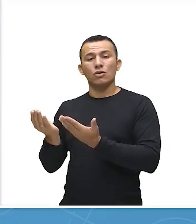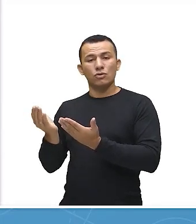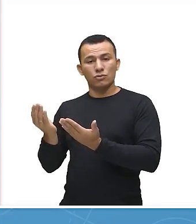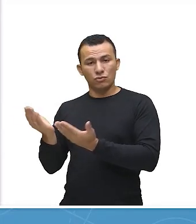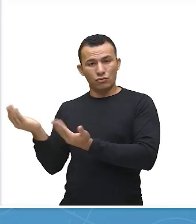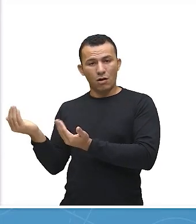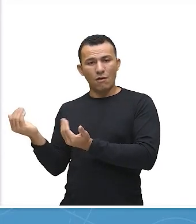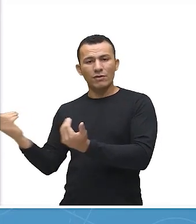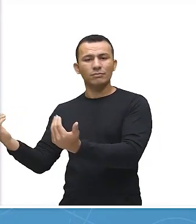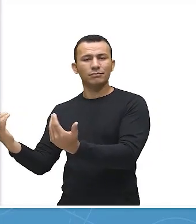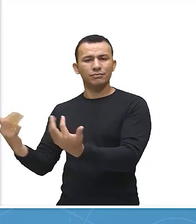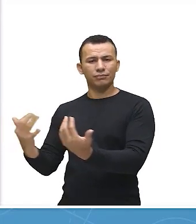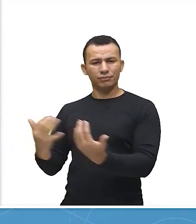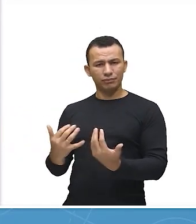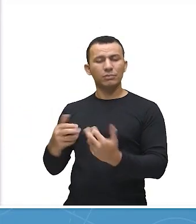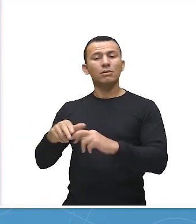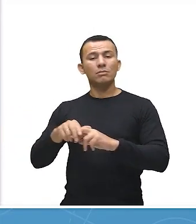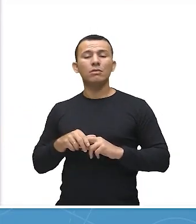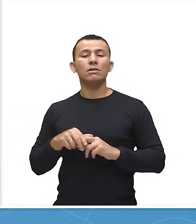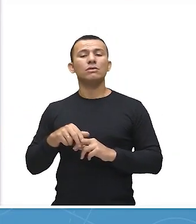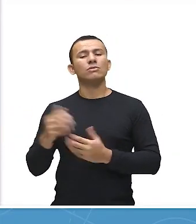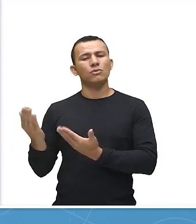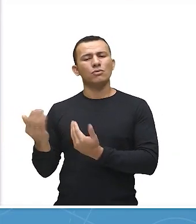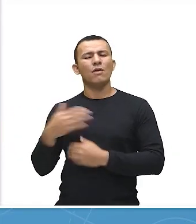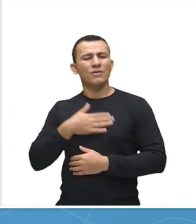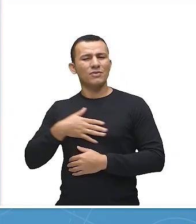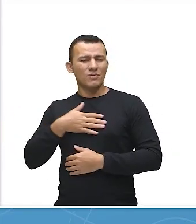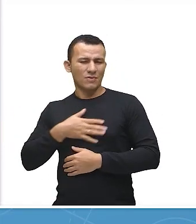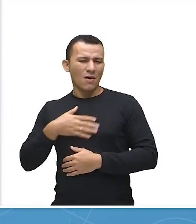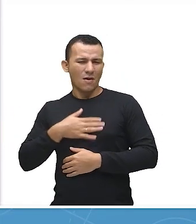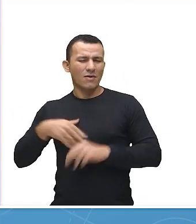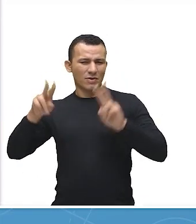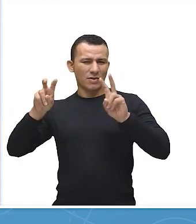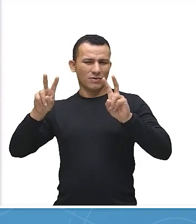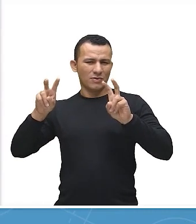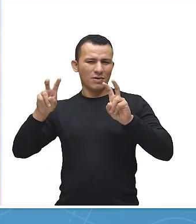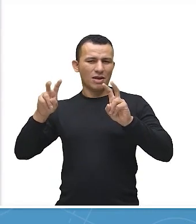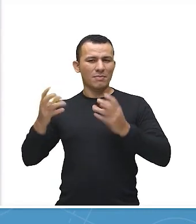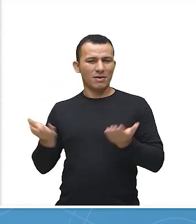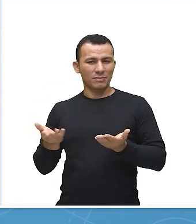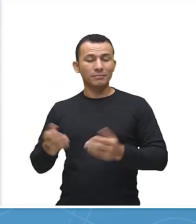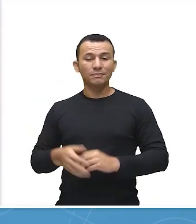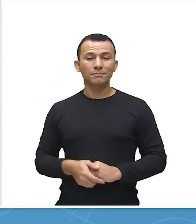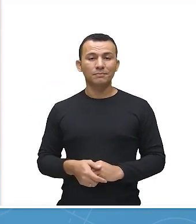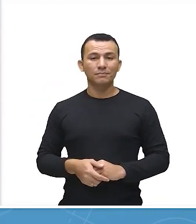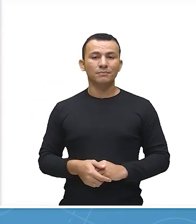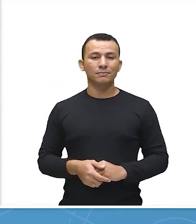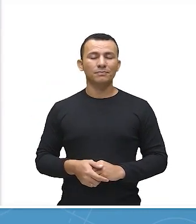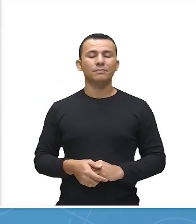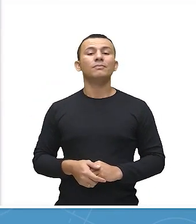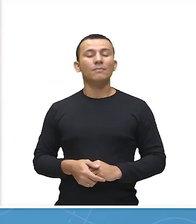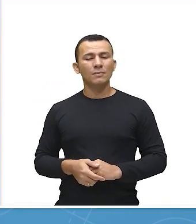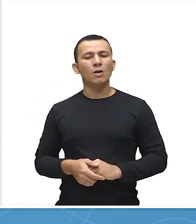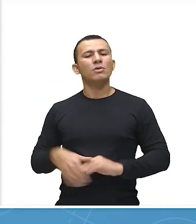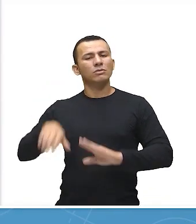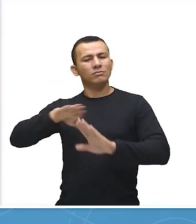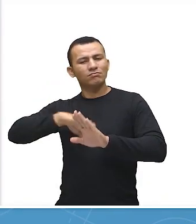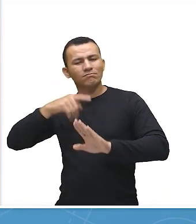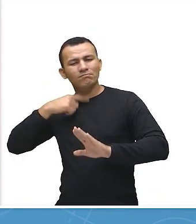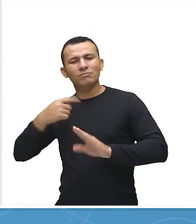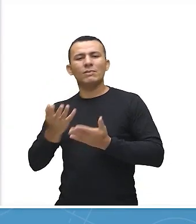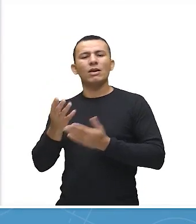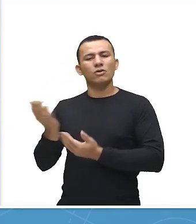violino. A música popular, ela já é aquela música que a gente escuta no nosso dia a dia e ela é basicamente secular, né? Então, a